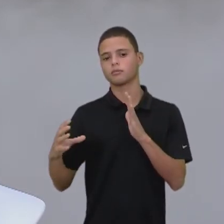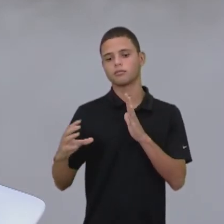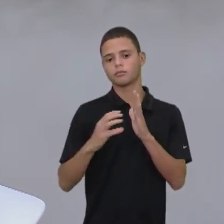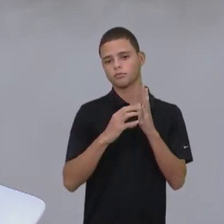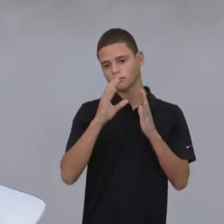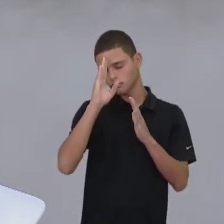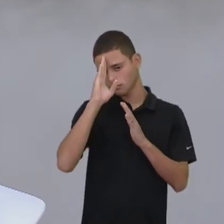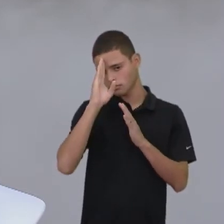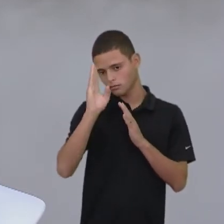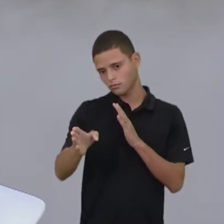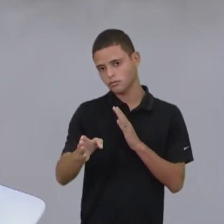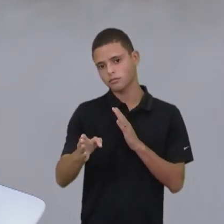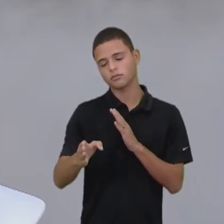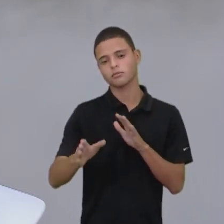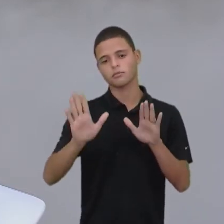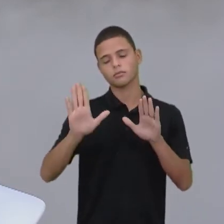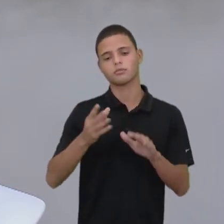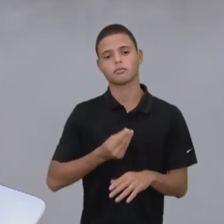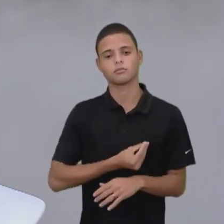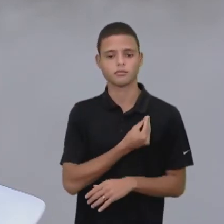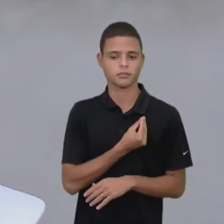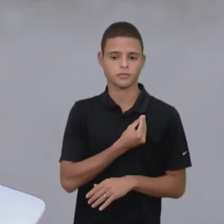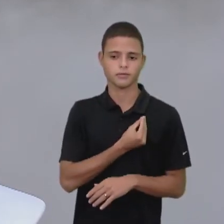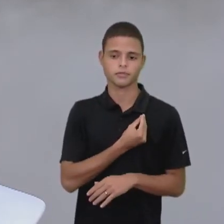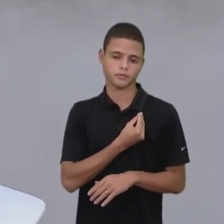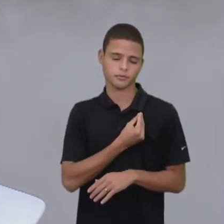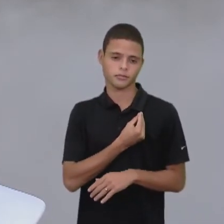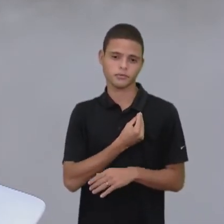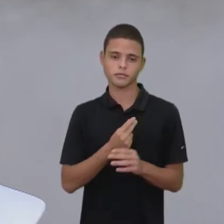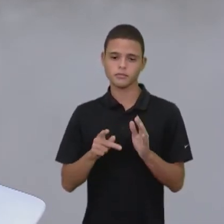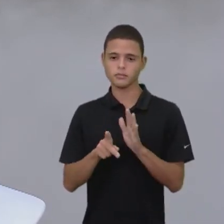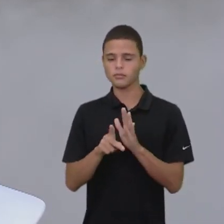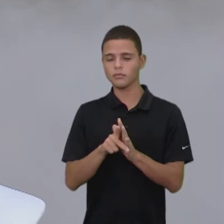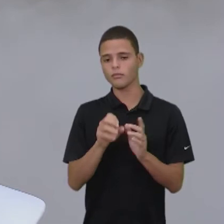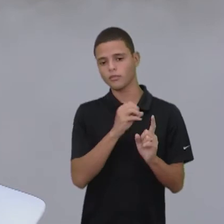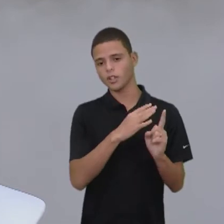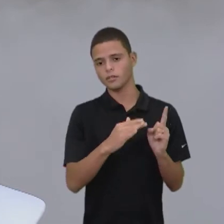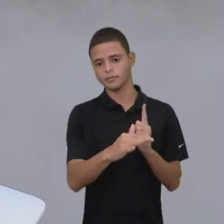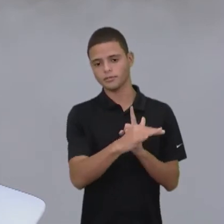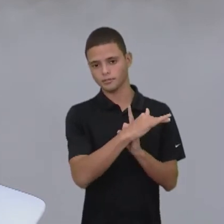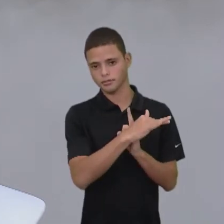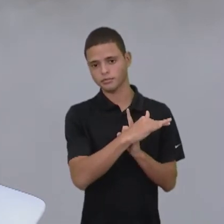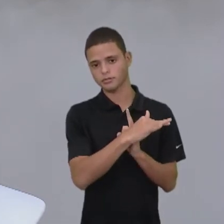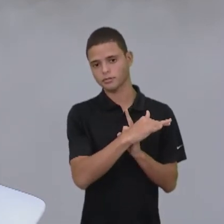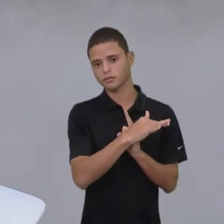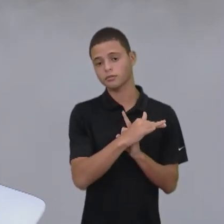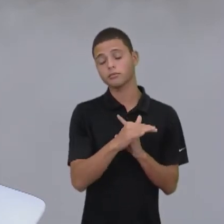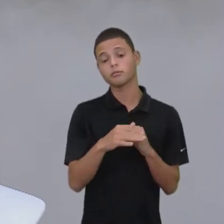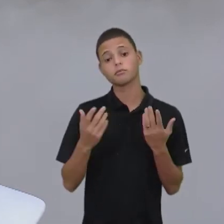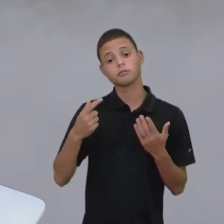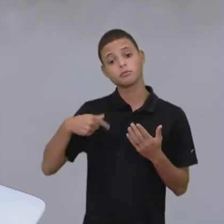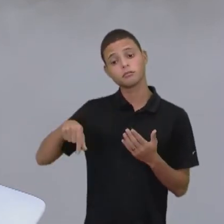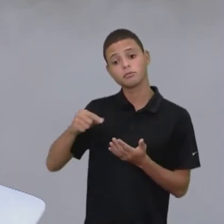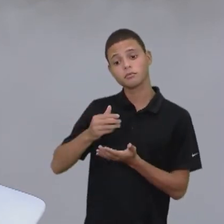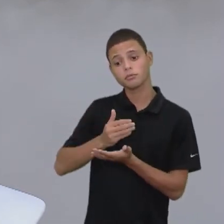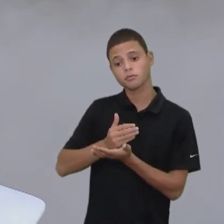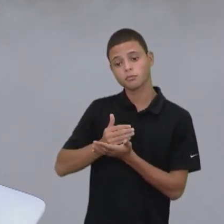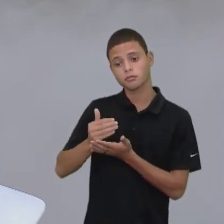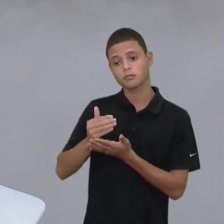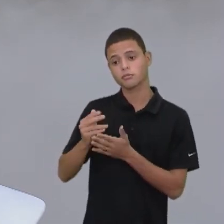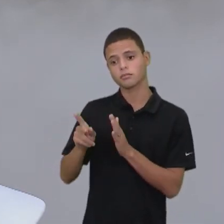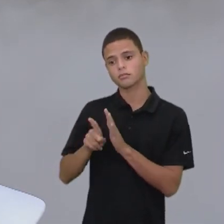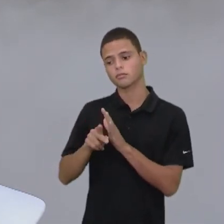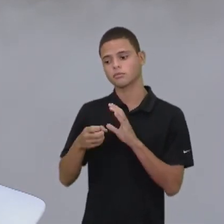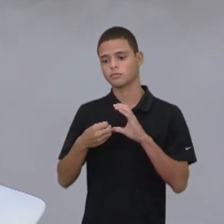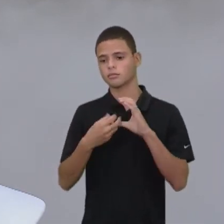diretamente a nossa vida perante também a sociedade. E aí a gente entra também com os